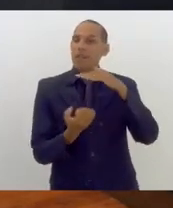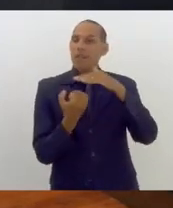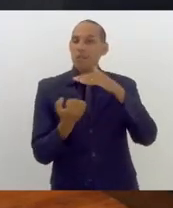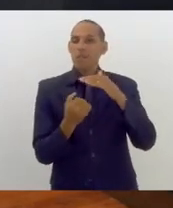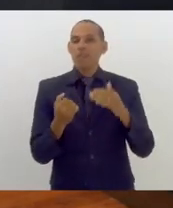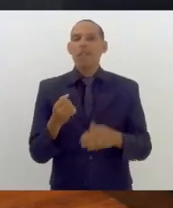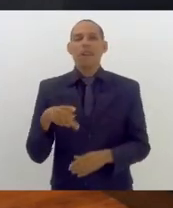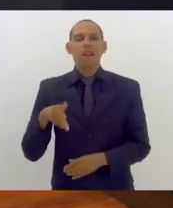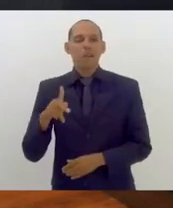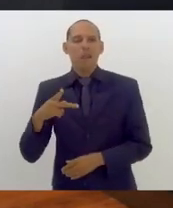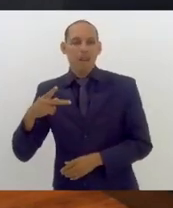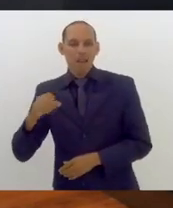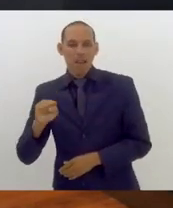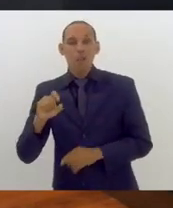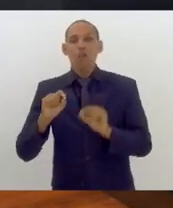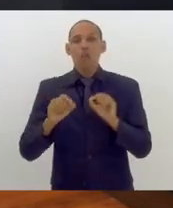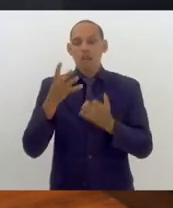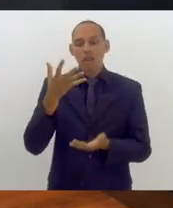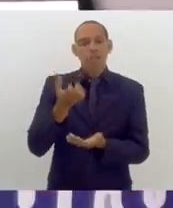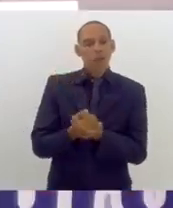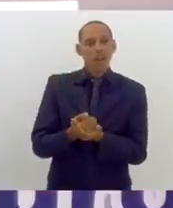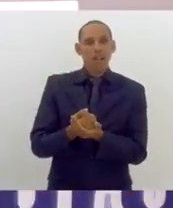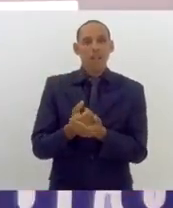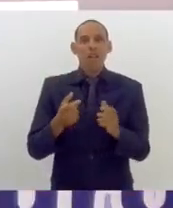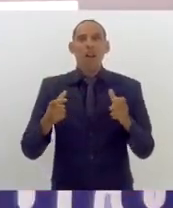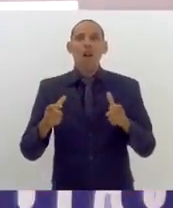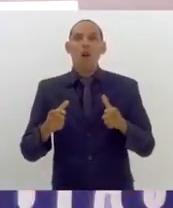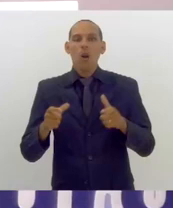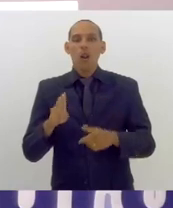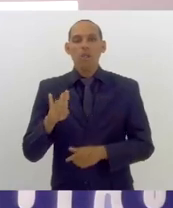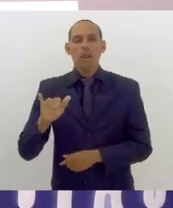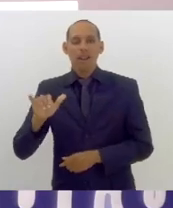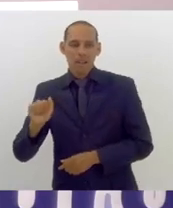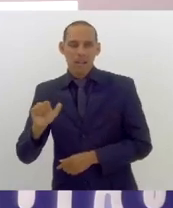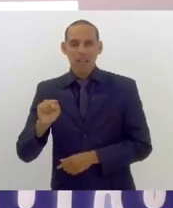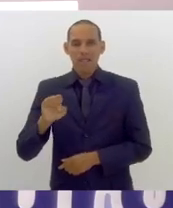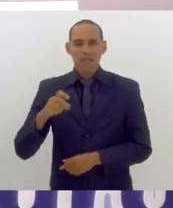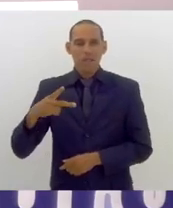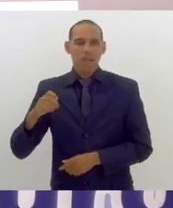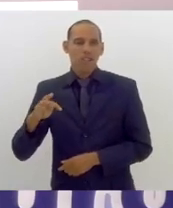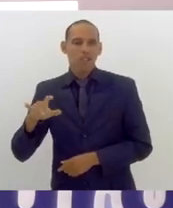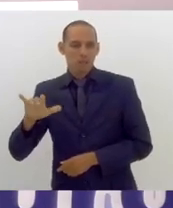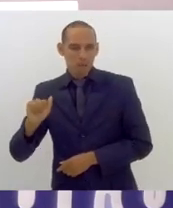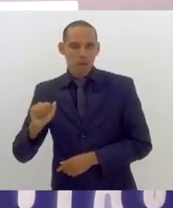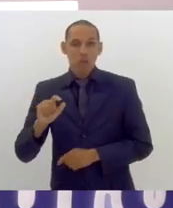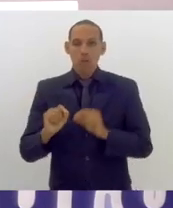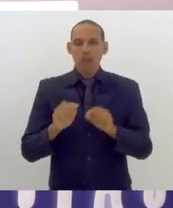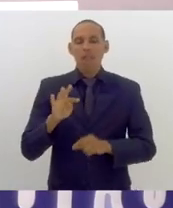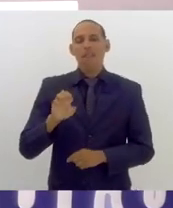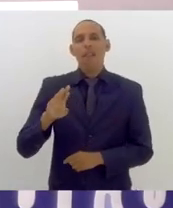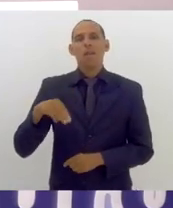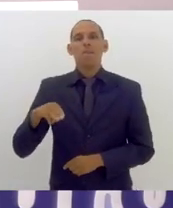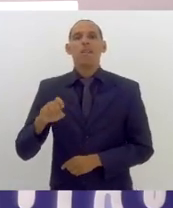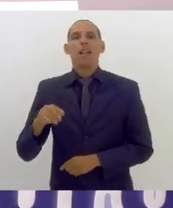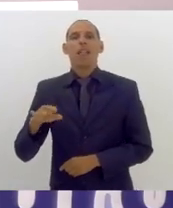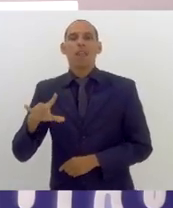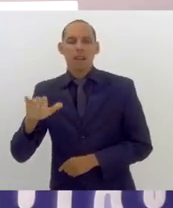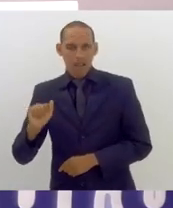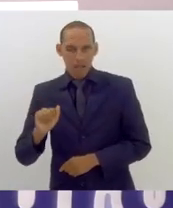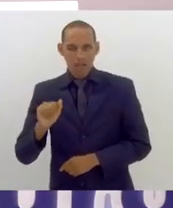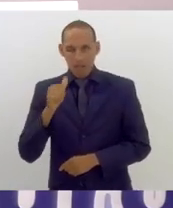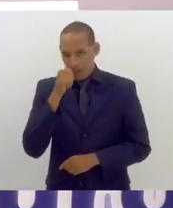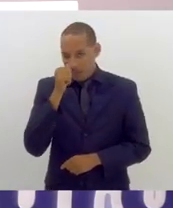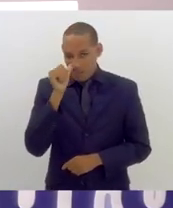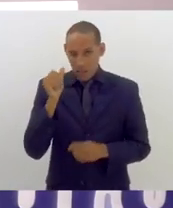Turca de implantar na no espírito da bem Sepetiba a termelétrica que esteve conosco